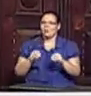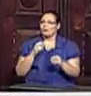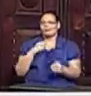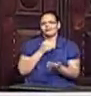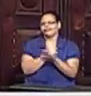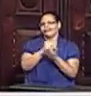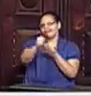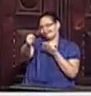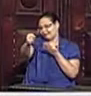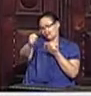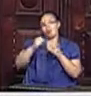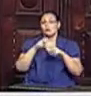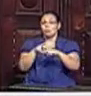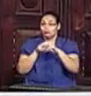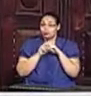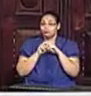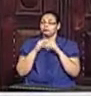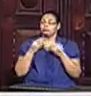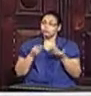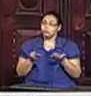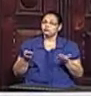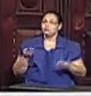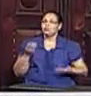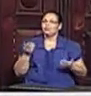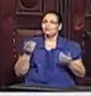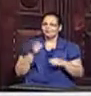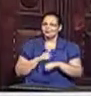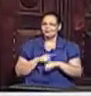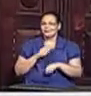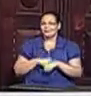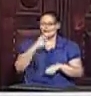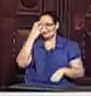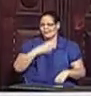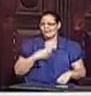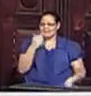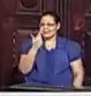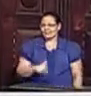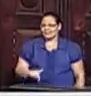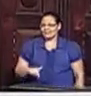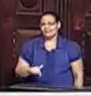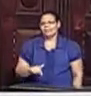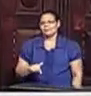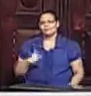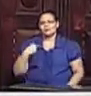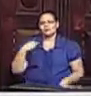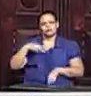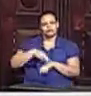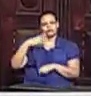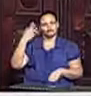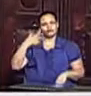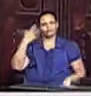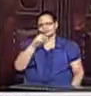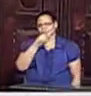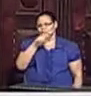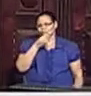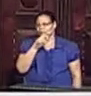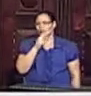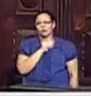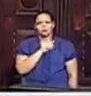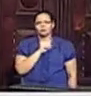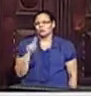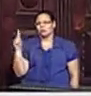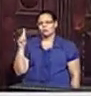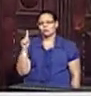será tarde demais. Por isso, senhoras e senhores, eu acho que o momento é grave e, mais uma vez, do alto dessa tribuna, venho me posicionar.